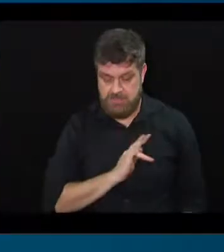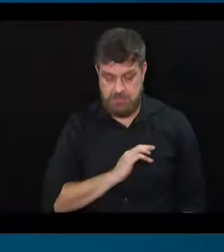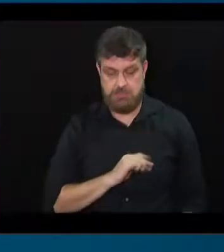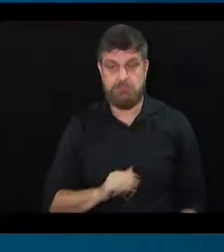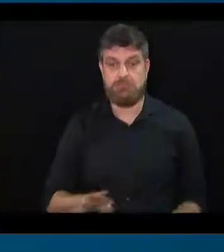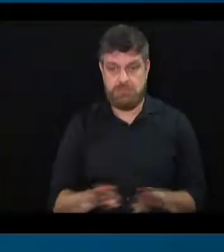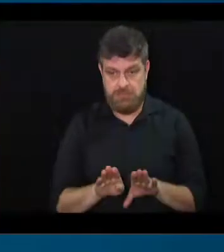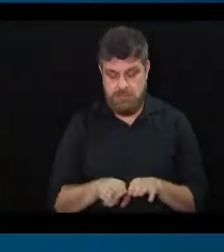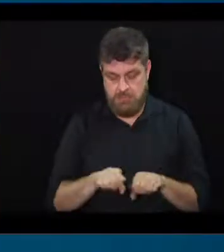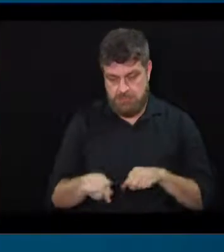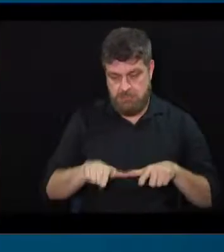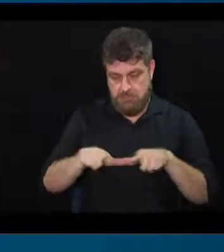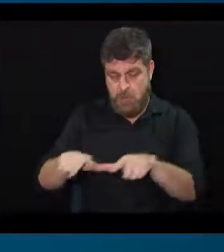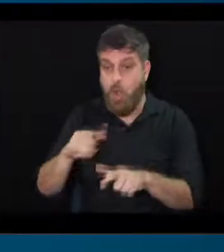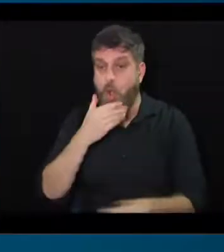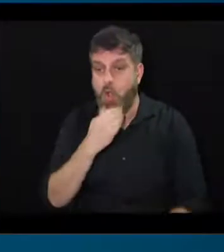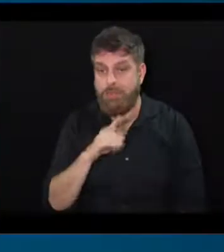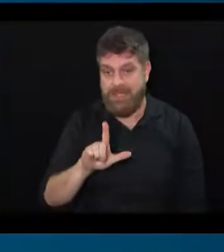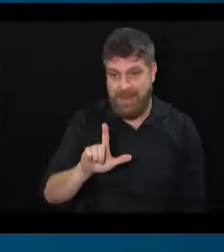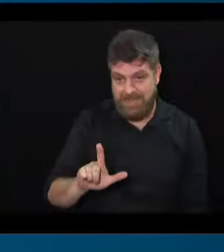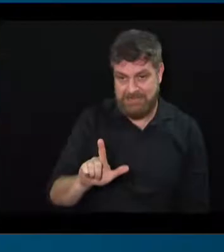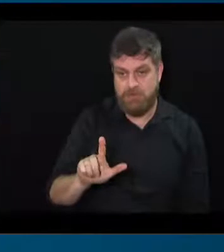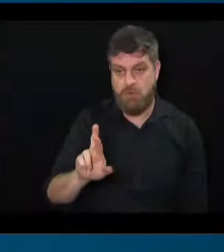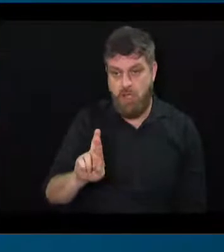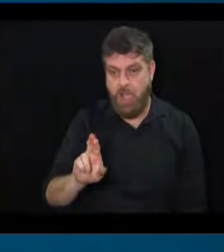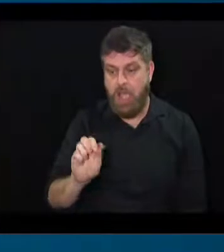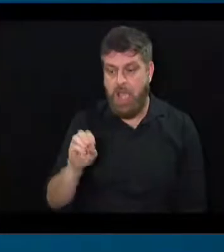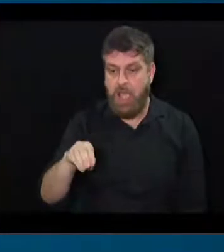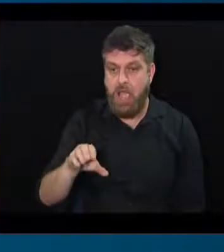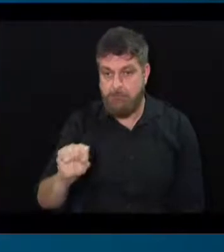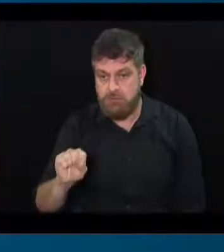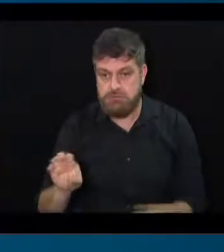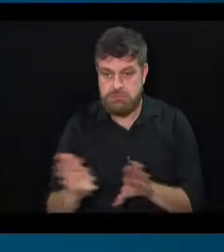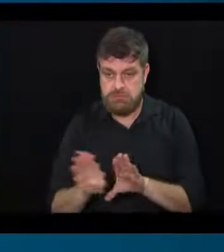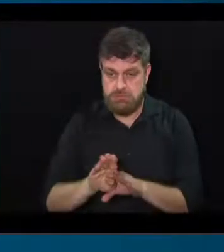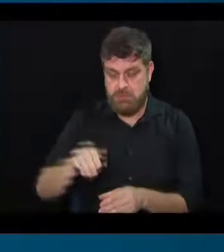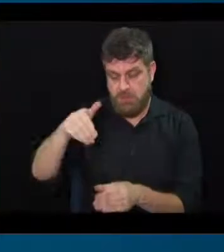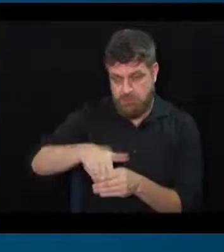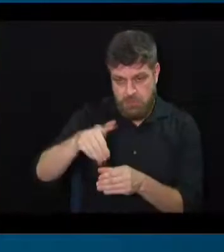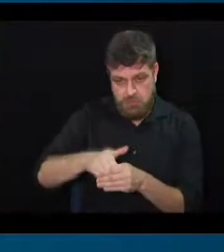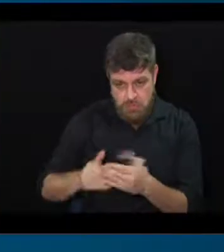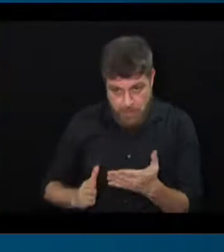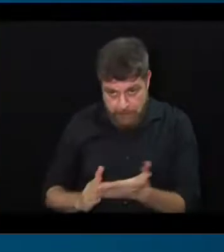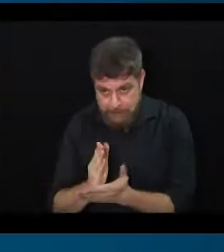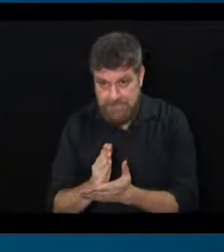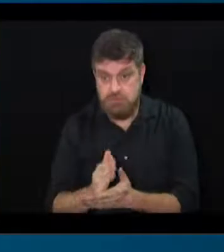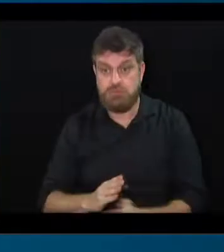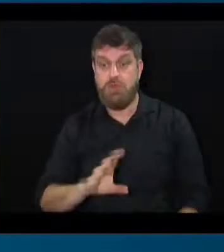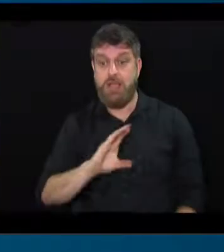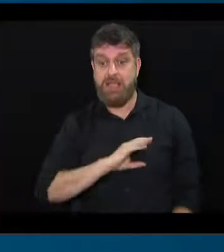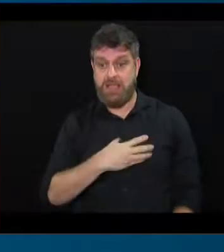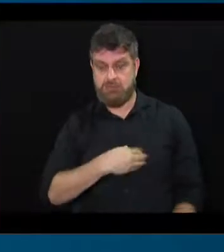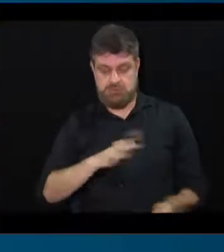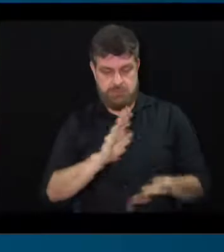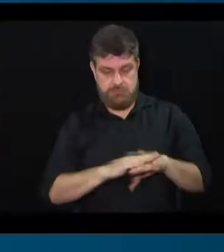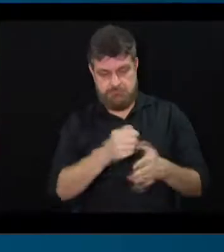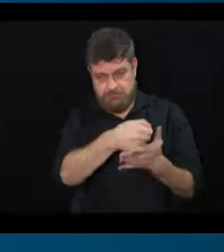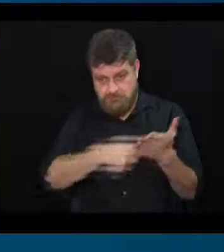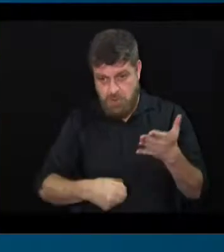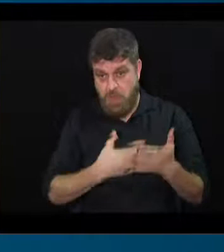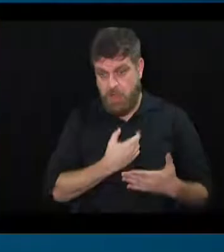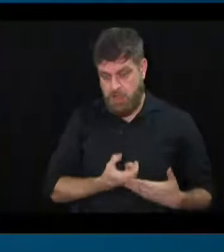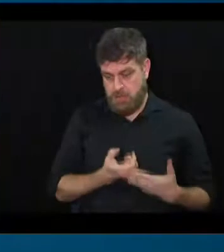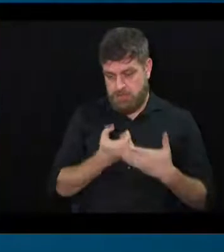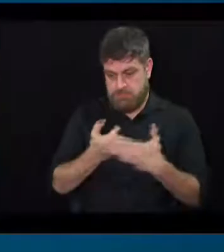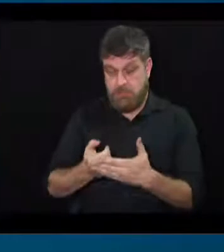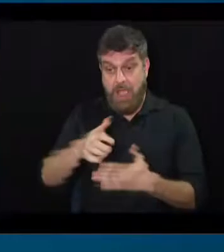mesma honraria a Lázaro Ramos. Em turno único foi aprovado o projeto de autoria do vereador Campos Filho, que concede a medalha